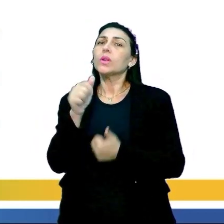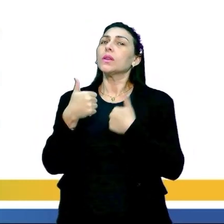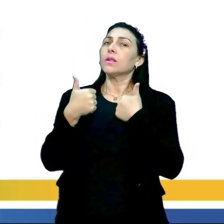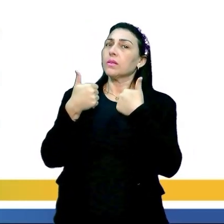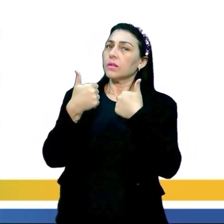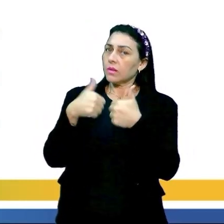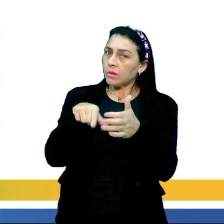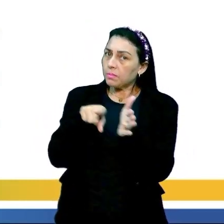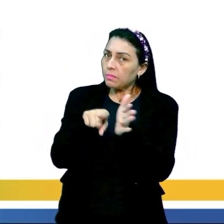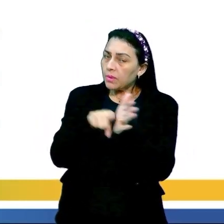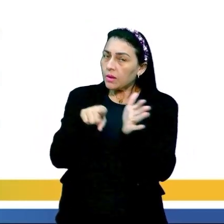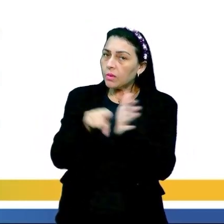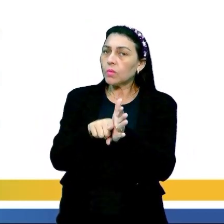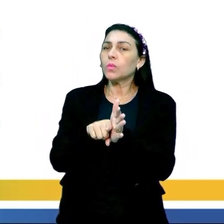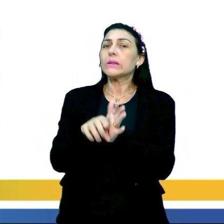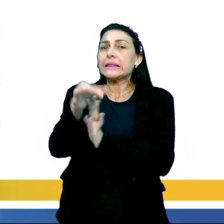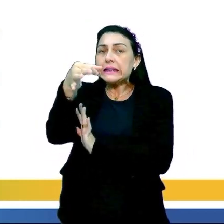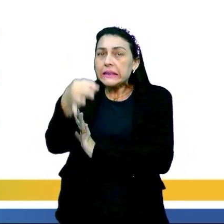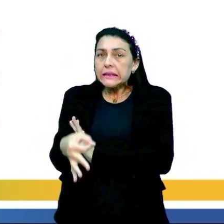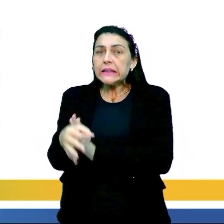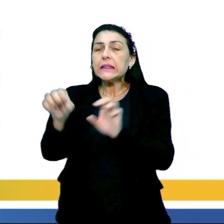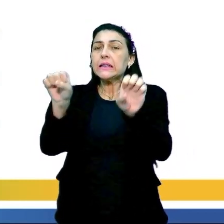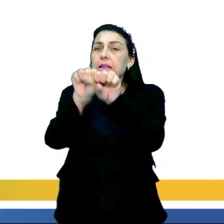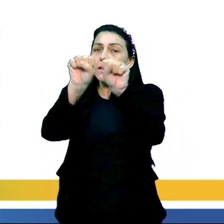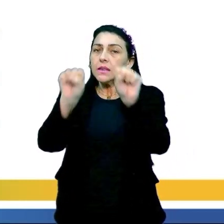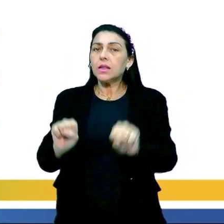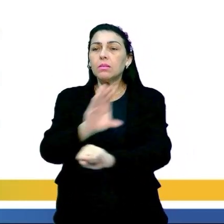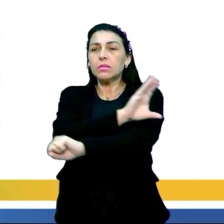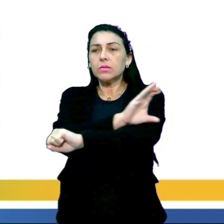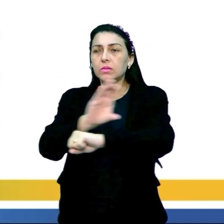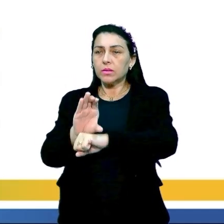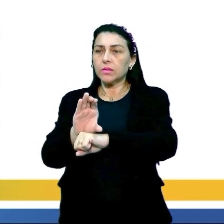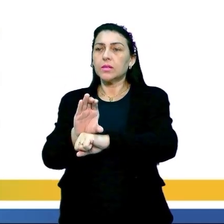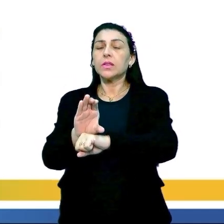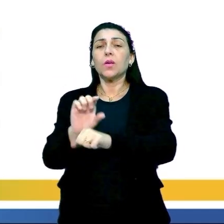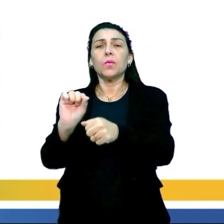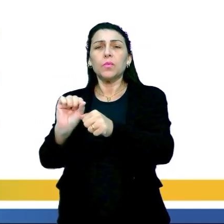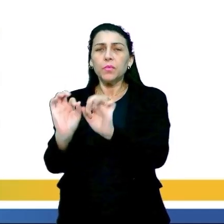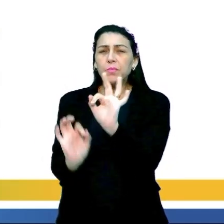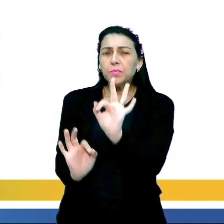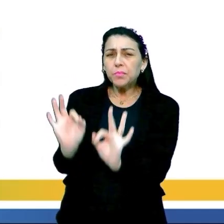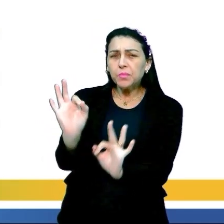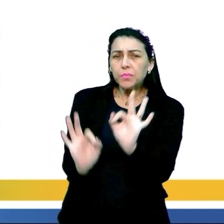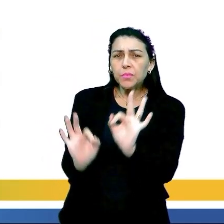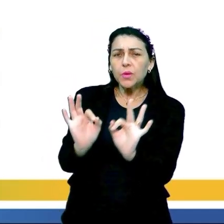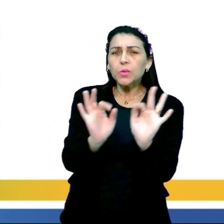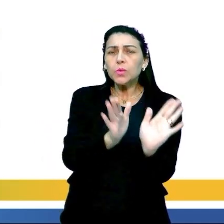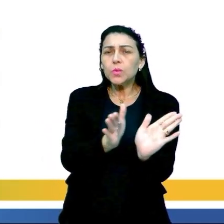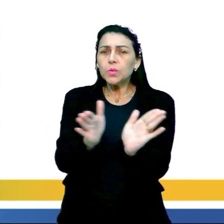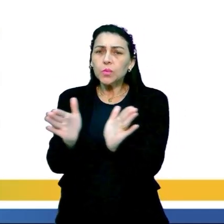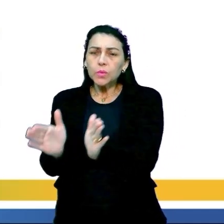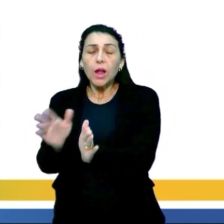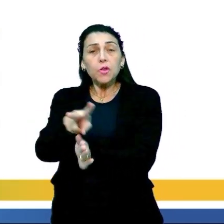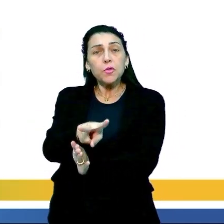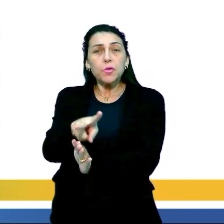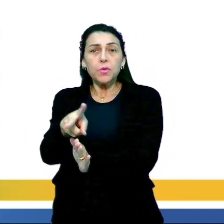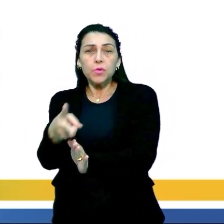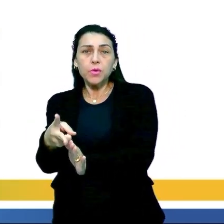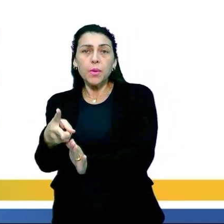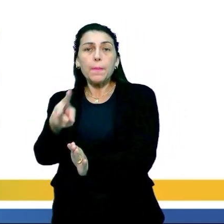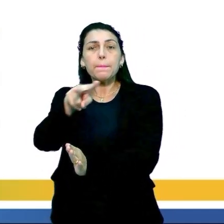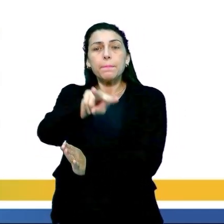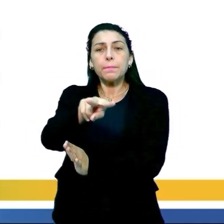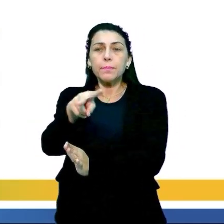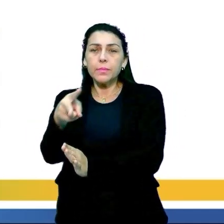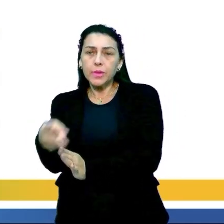as afirmações e sistemas culturais são construídos nesse espaço contraditório